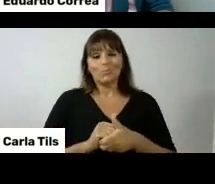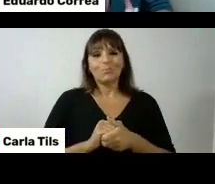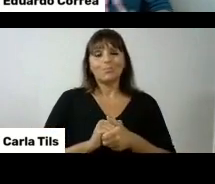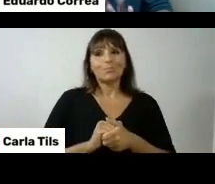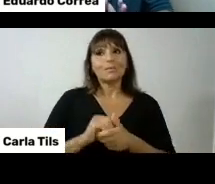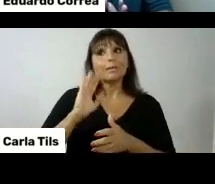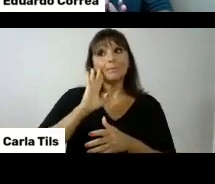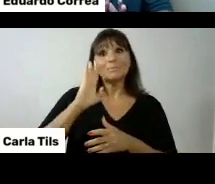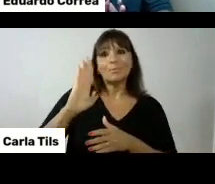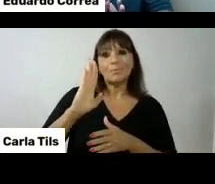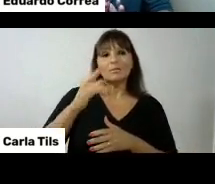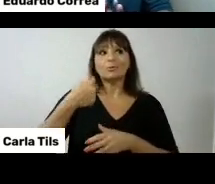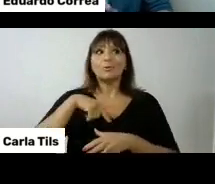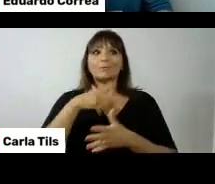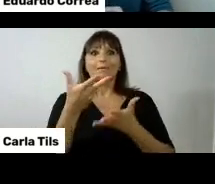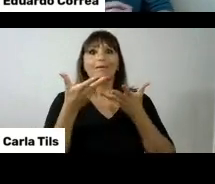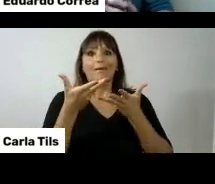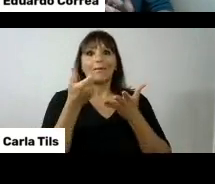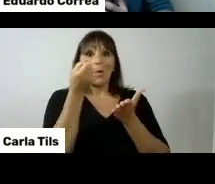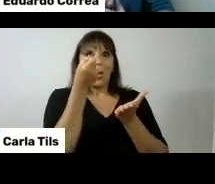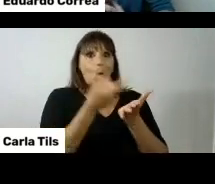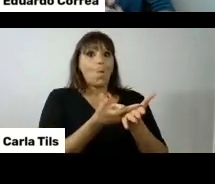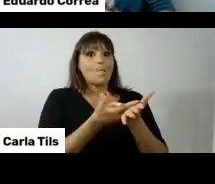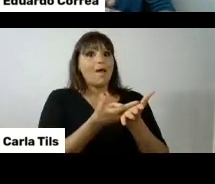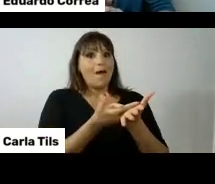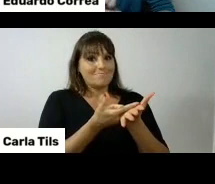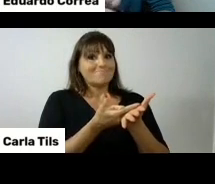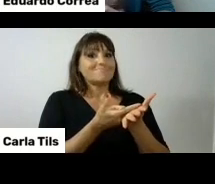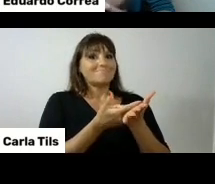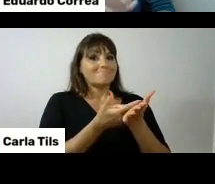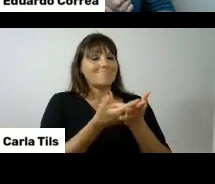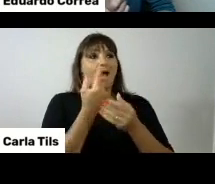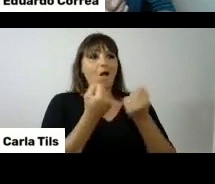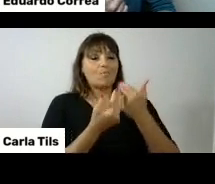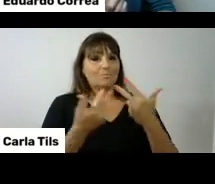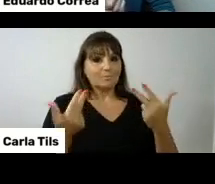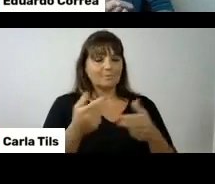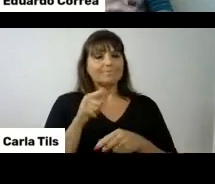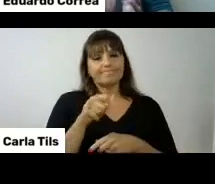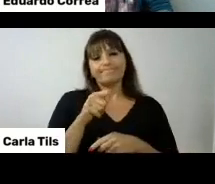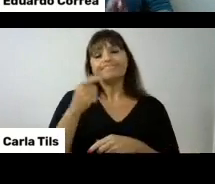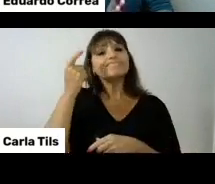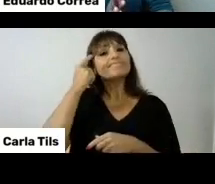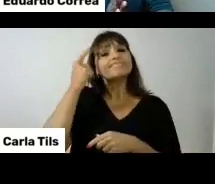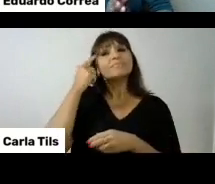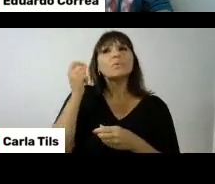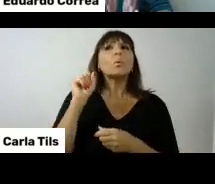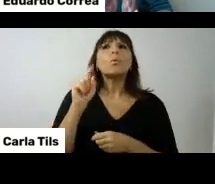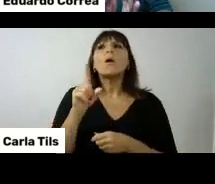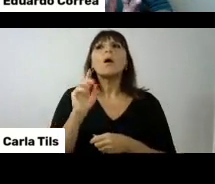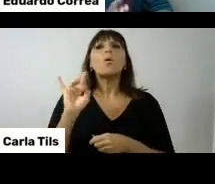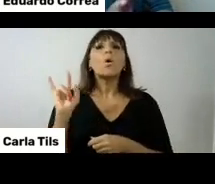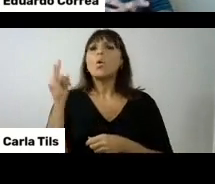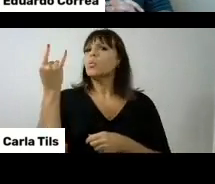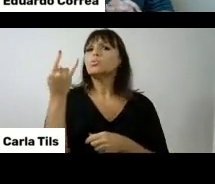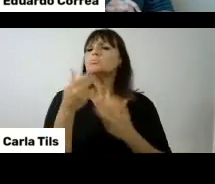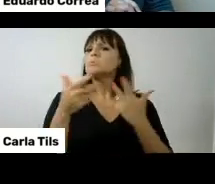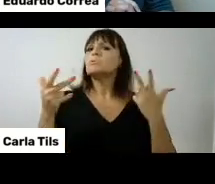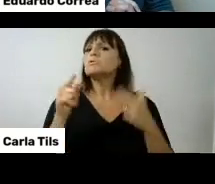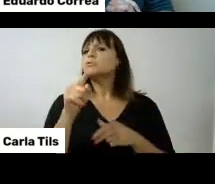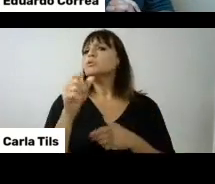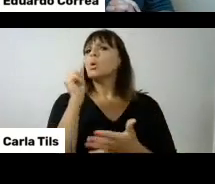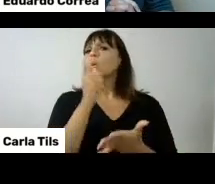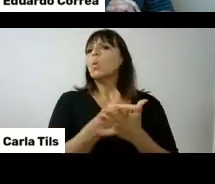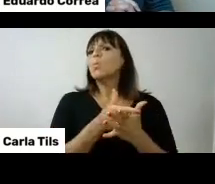queremos comprar algo. E aí, uma coisa eu vou levar você a pensar um pouquinho. Qual foi a última coisa que você comprou na internet?